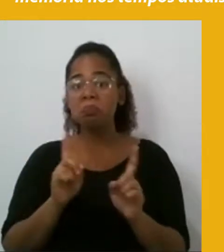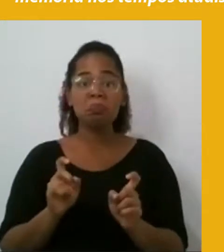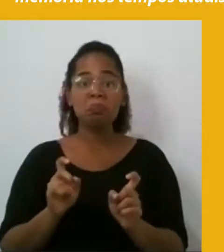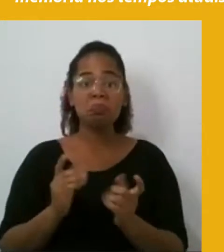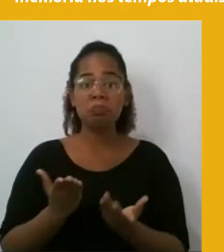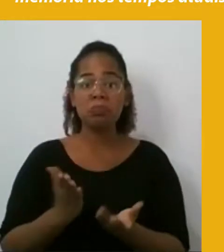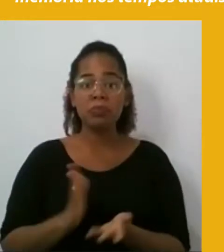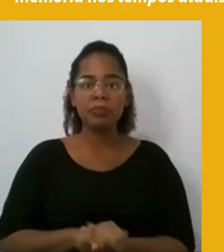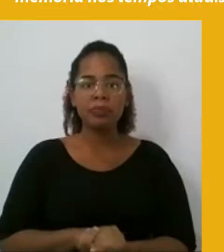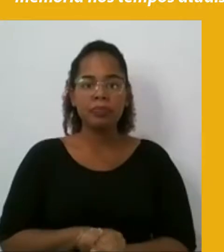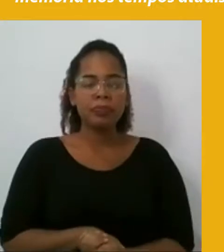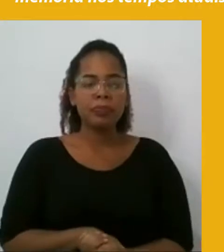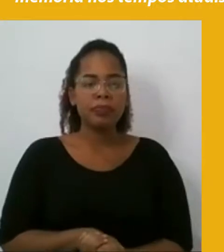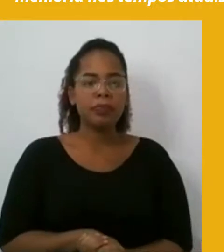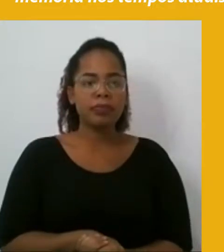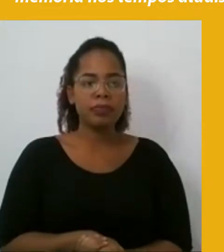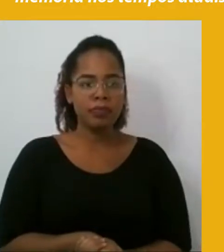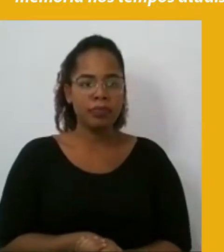Quem vai primeiro?